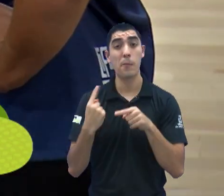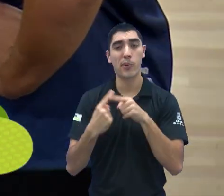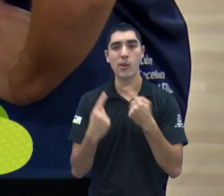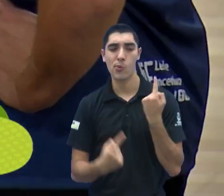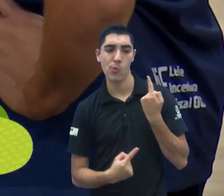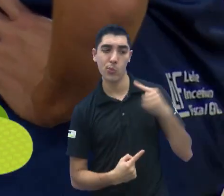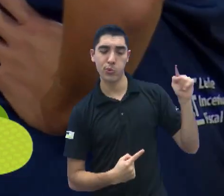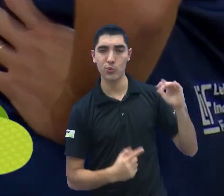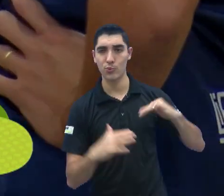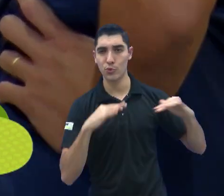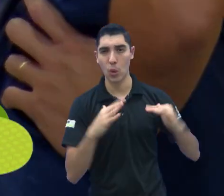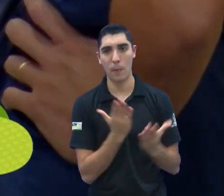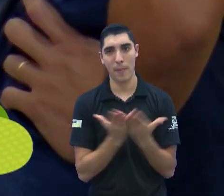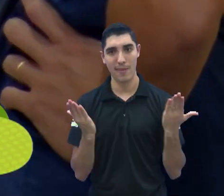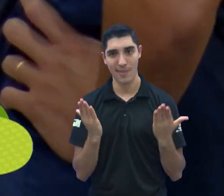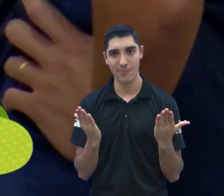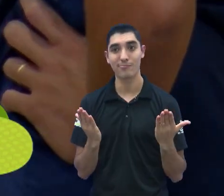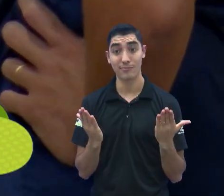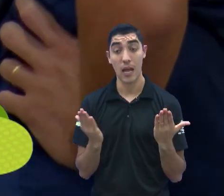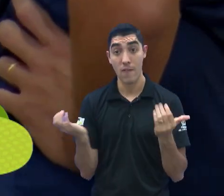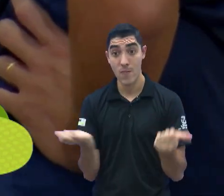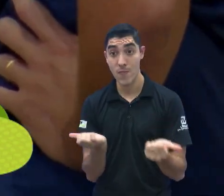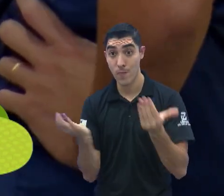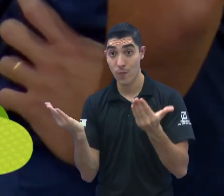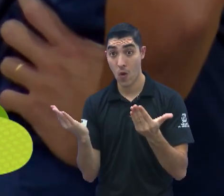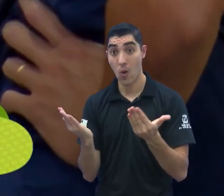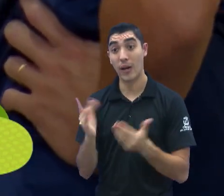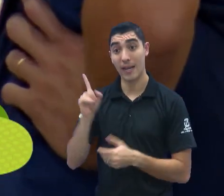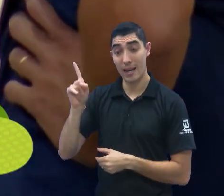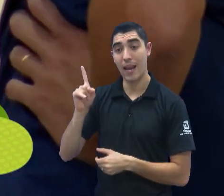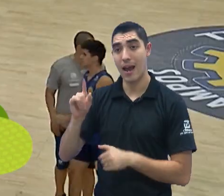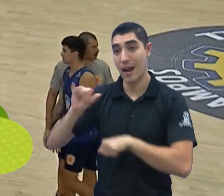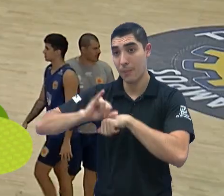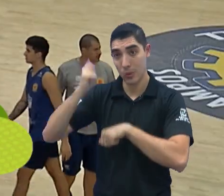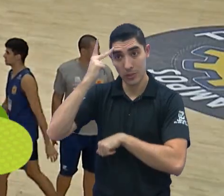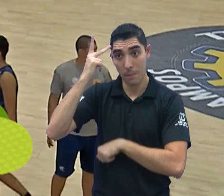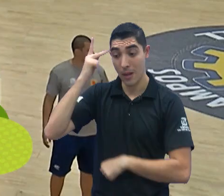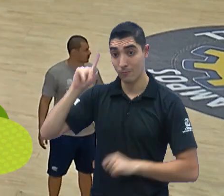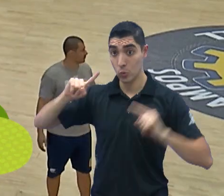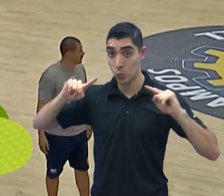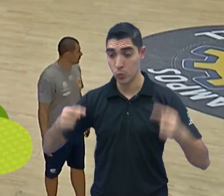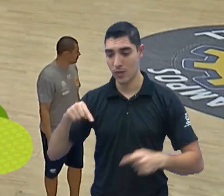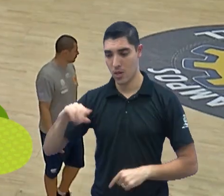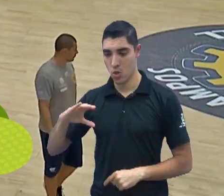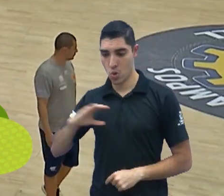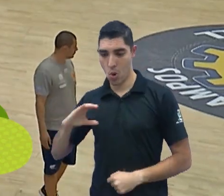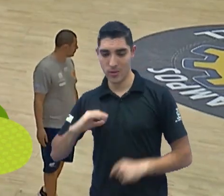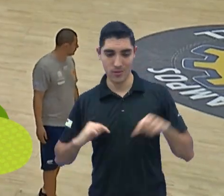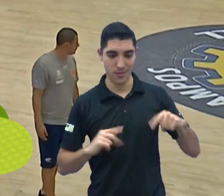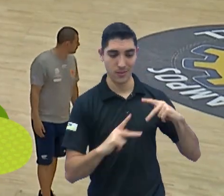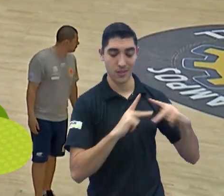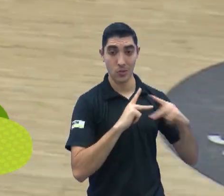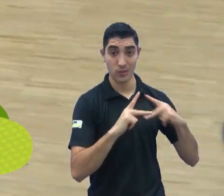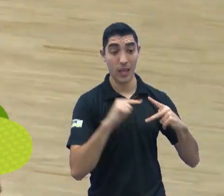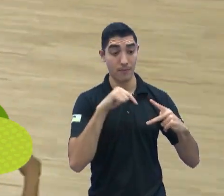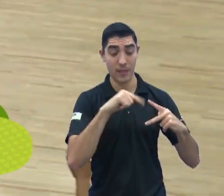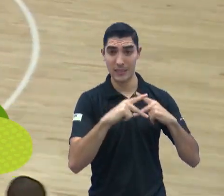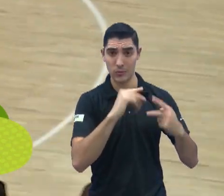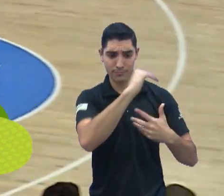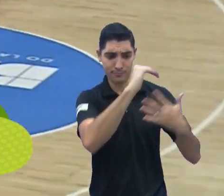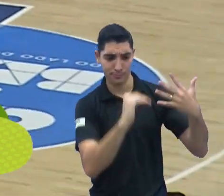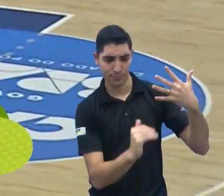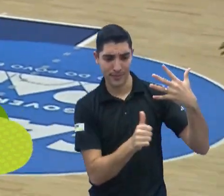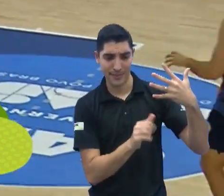para o paulistano. O São José encara o Corinthians em mais um jogo fora de casa. O São José aparece na 10ª posição com 50%